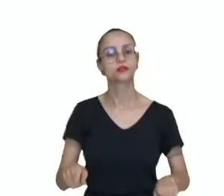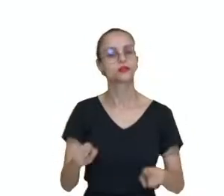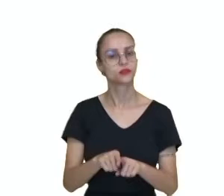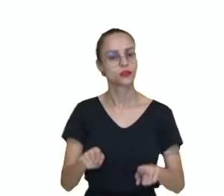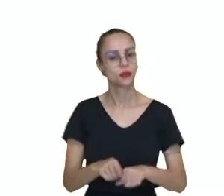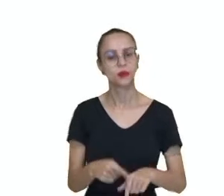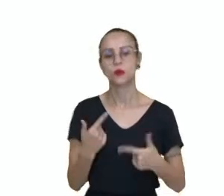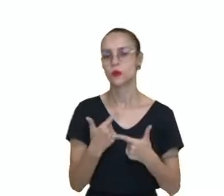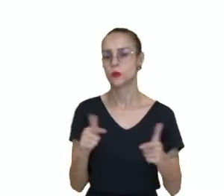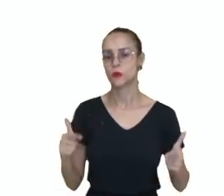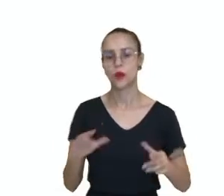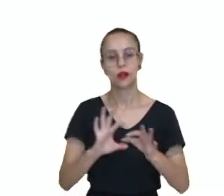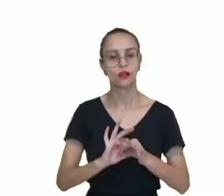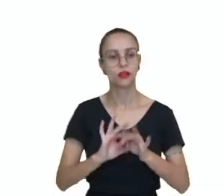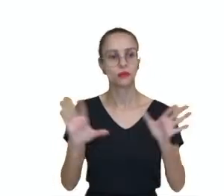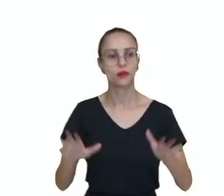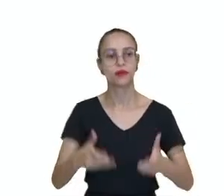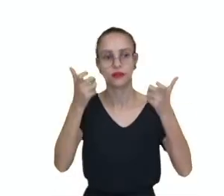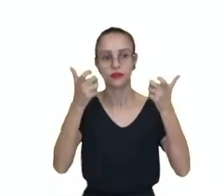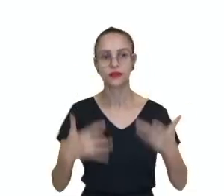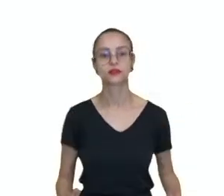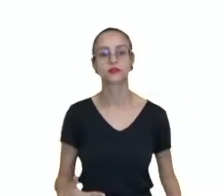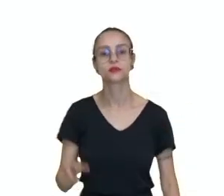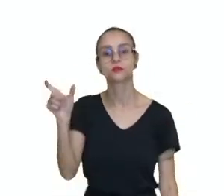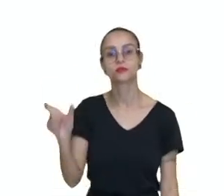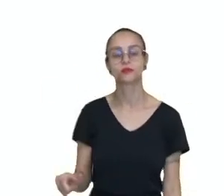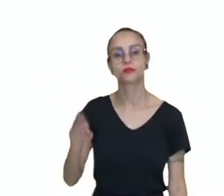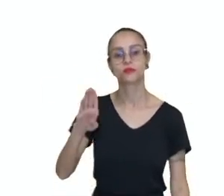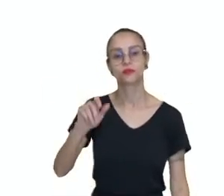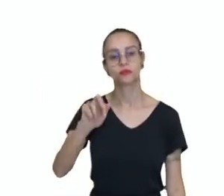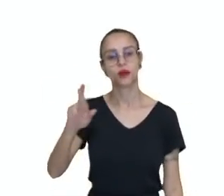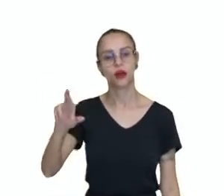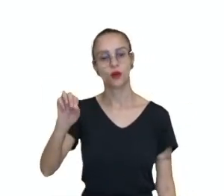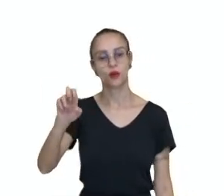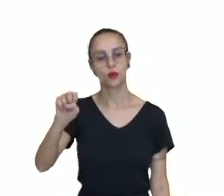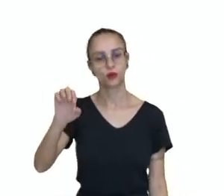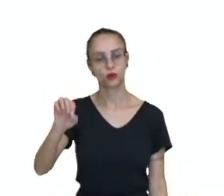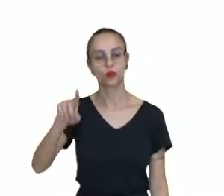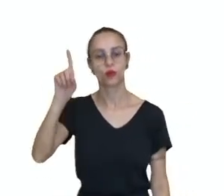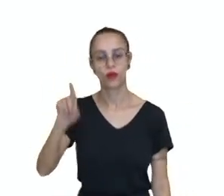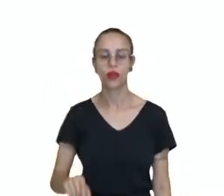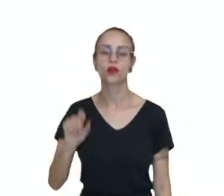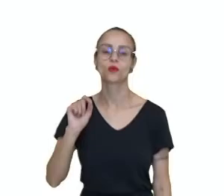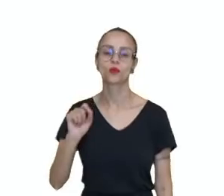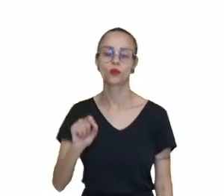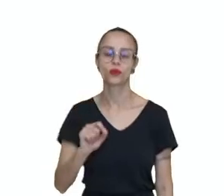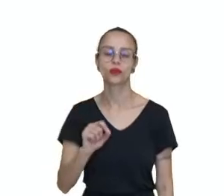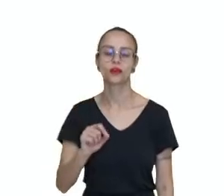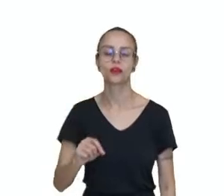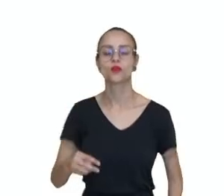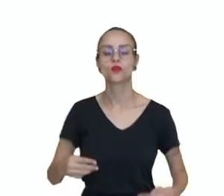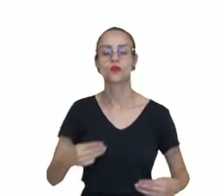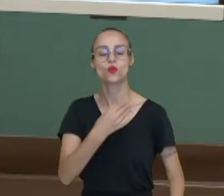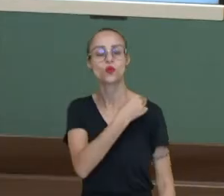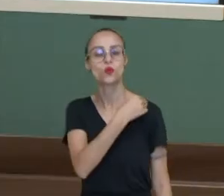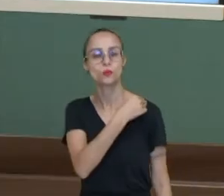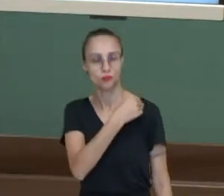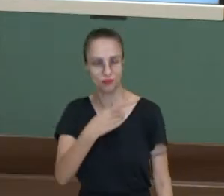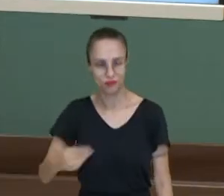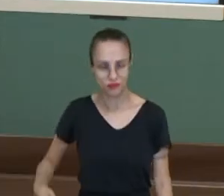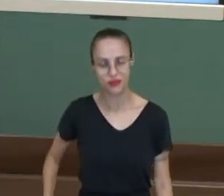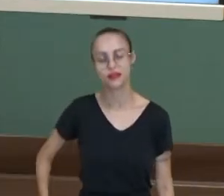liberdade, diz o Barroso, que é o ministro do Supremo Tribunal Federal. A importância de lembrar